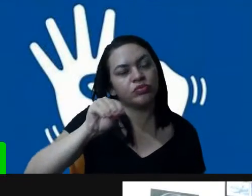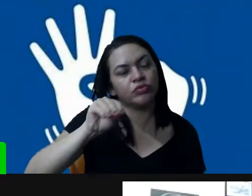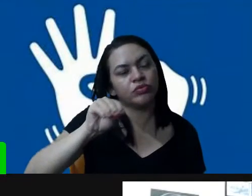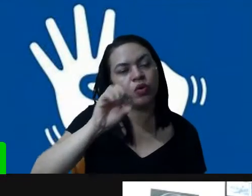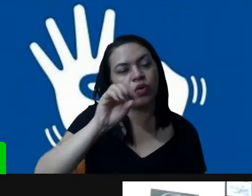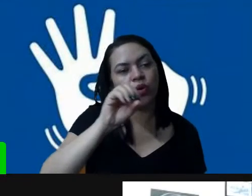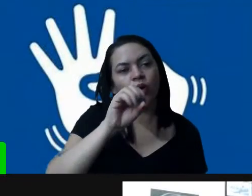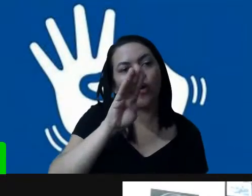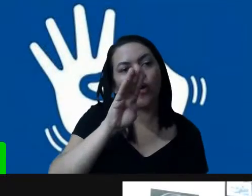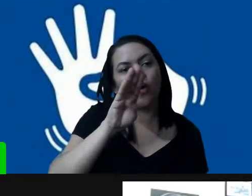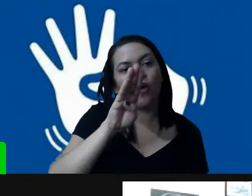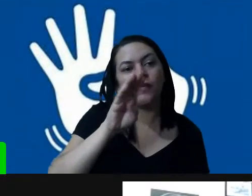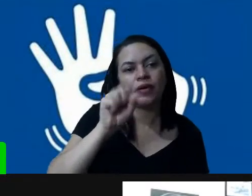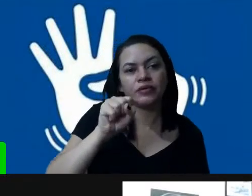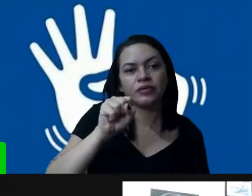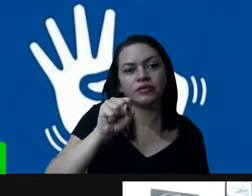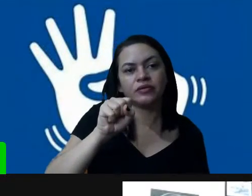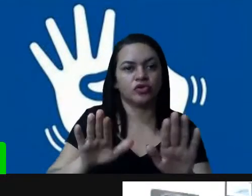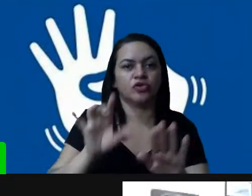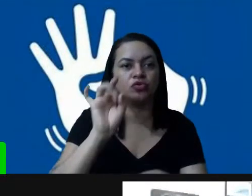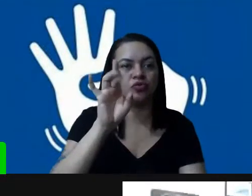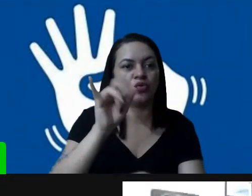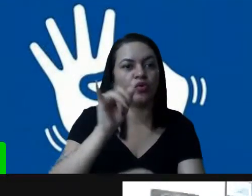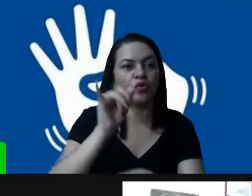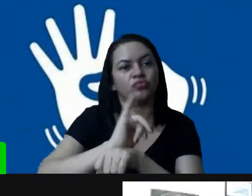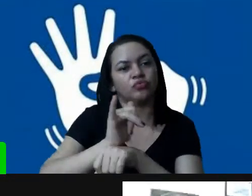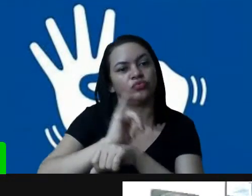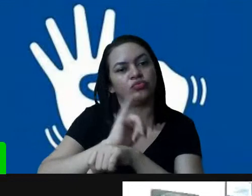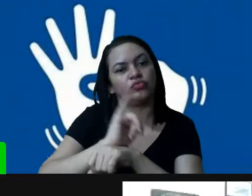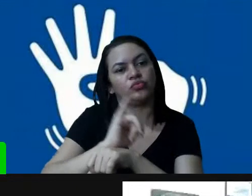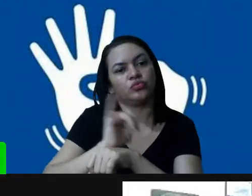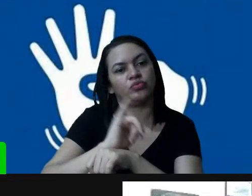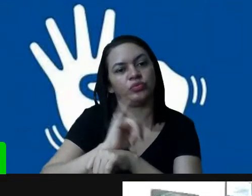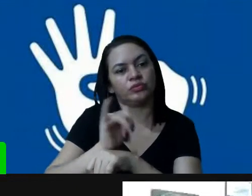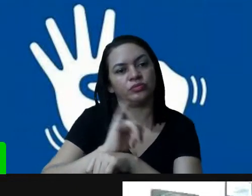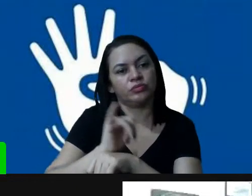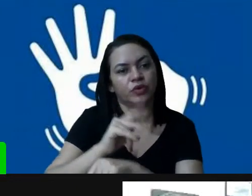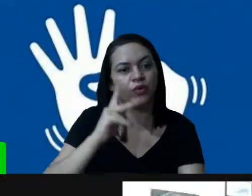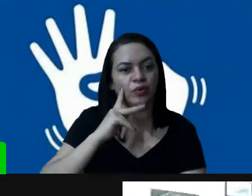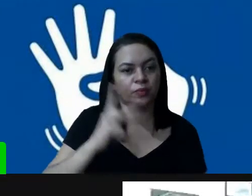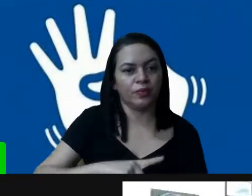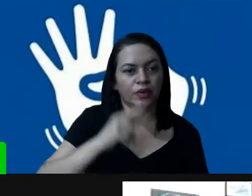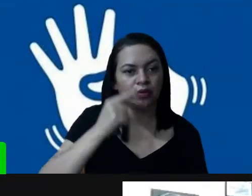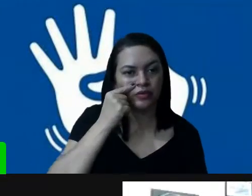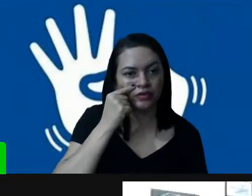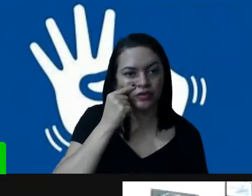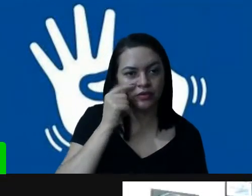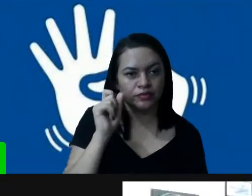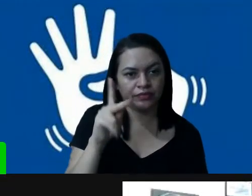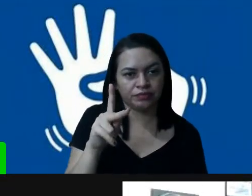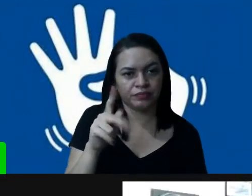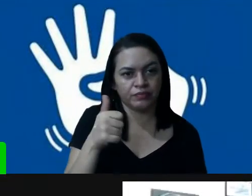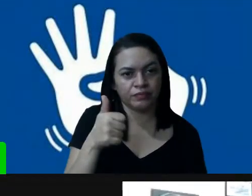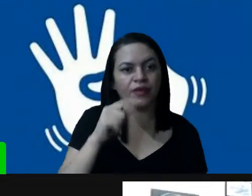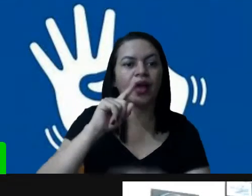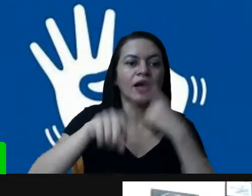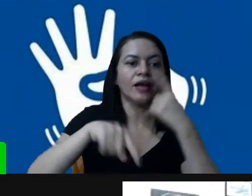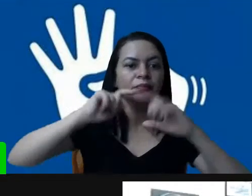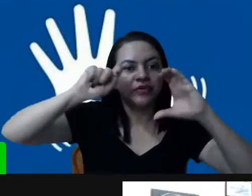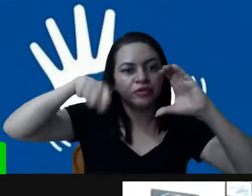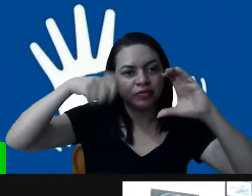deixando manter aí só no YouTube do Paulo e da Jace. Aí depois a gente pega esse vídeo e tenta de alguma